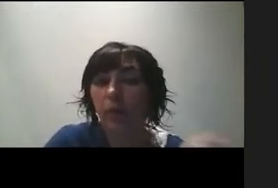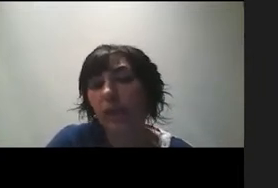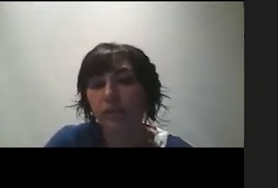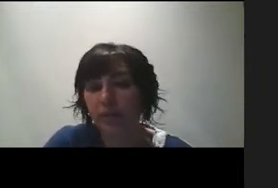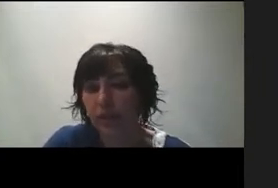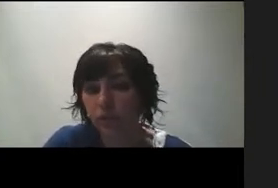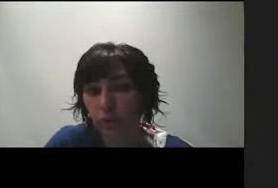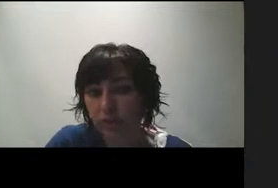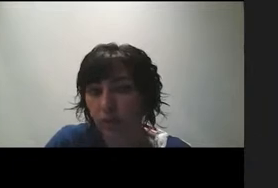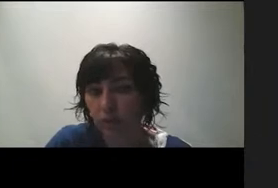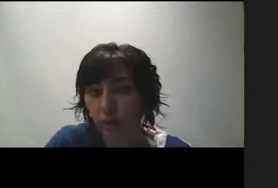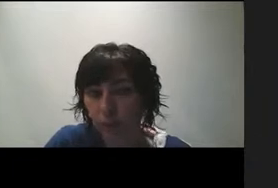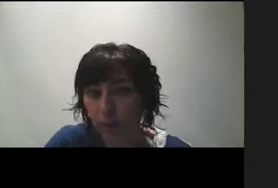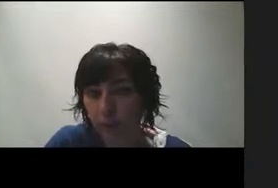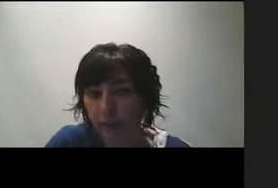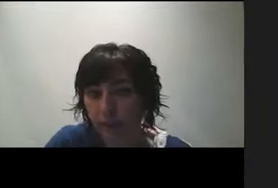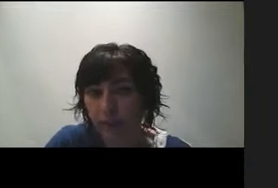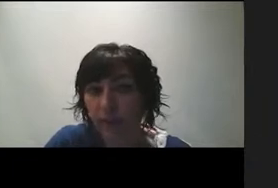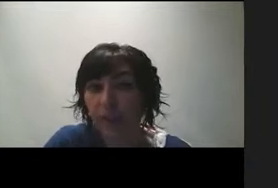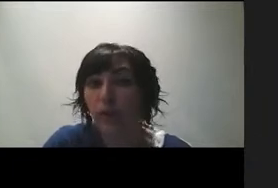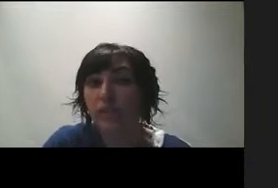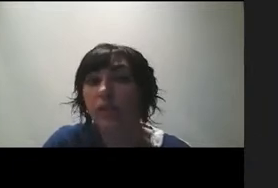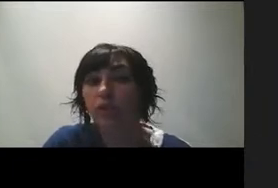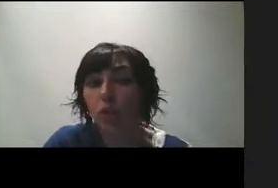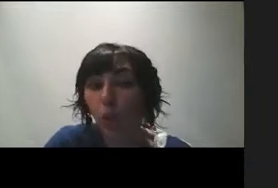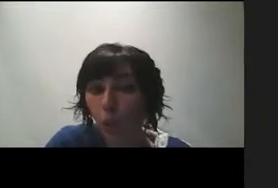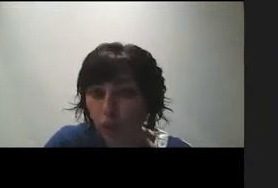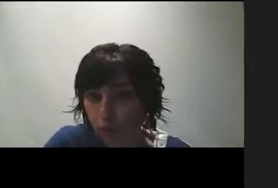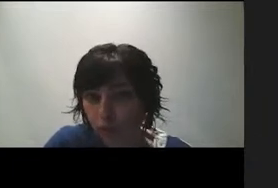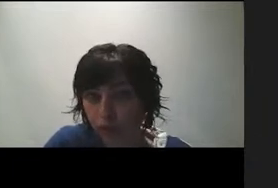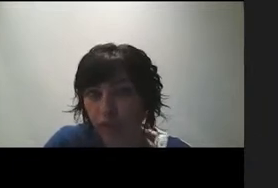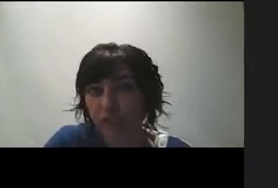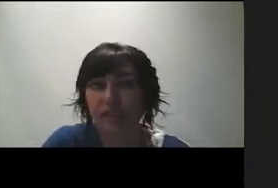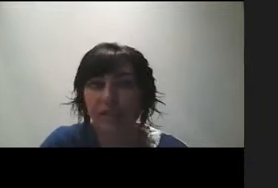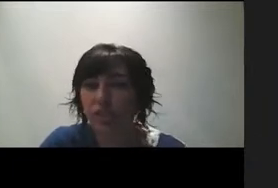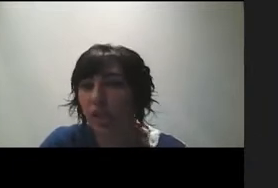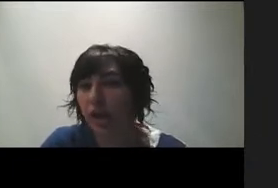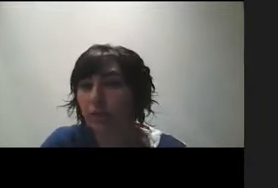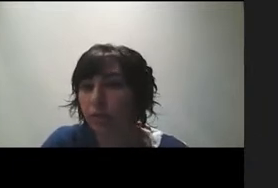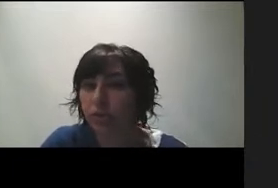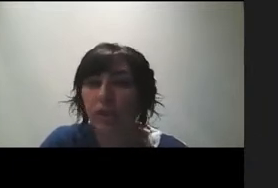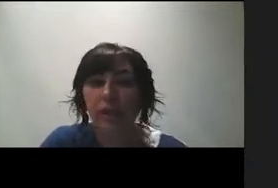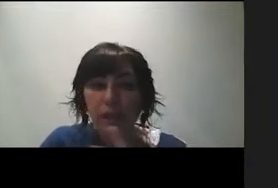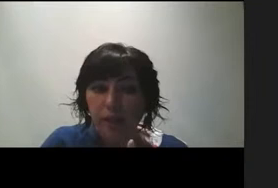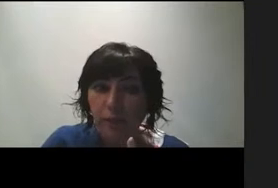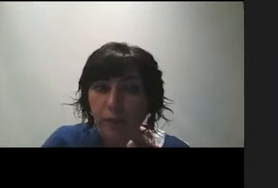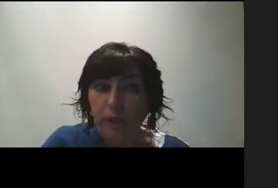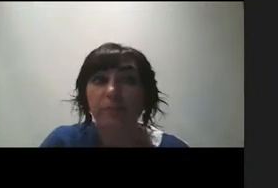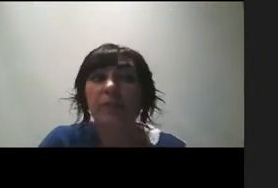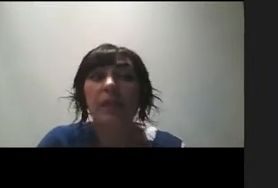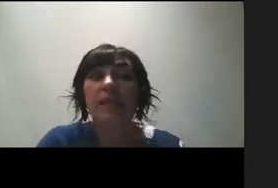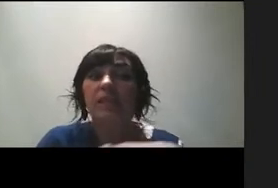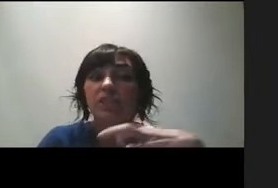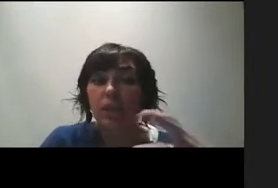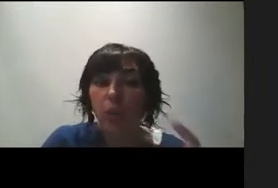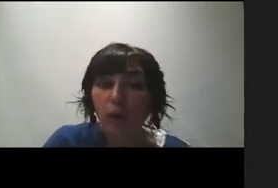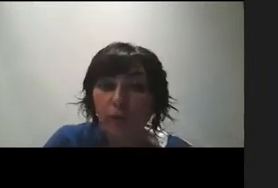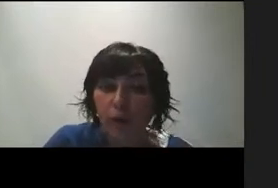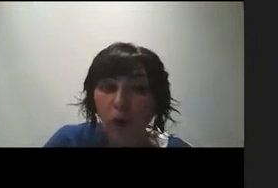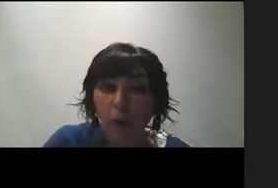tem porque ele não tem a solução do problema dele mas são os custos indesejados enfim